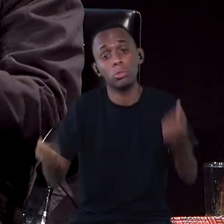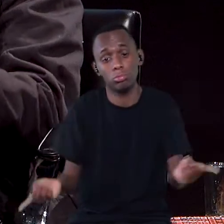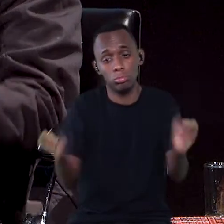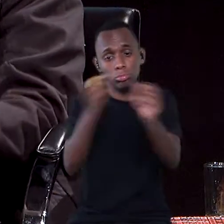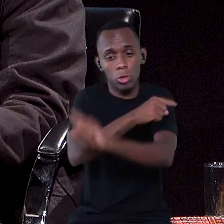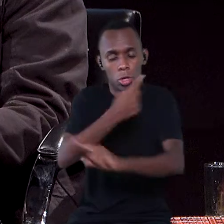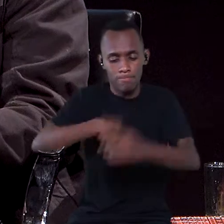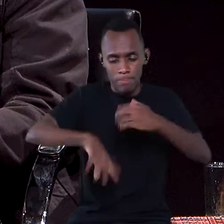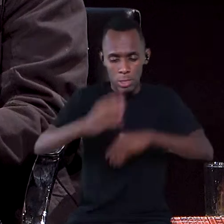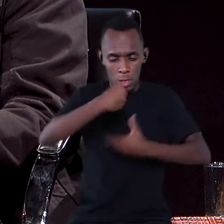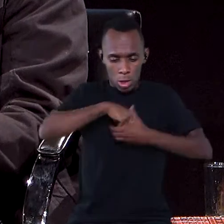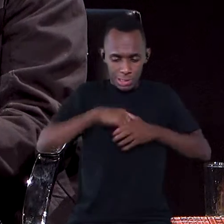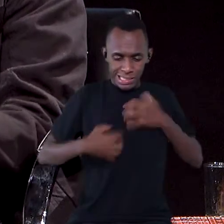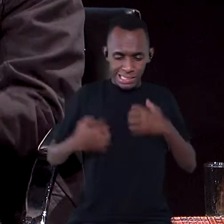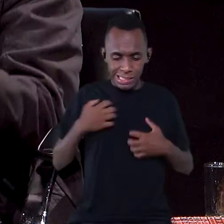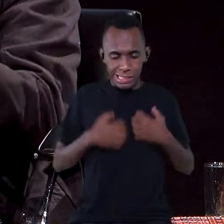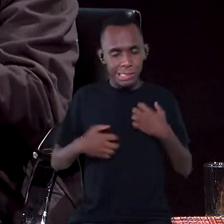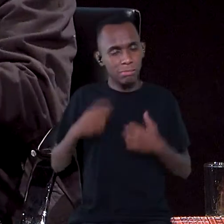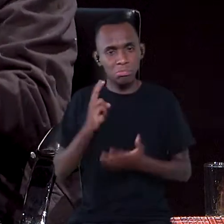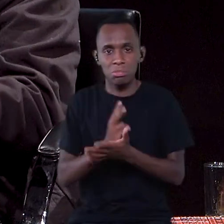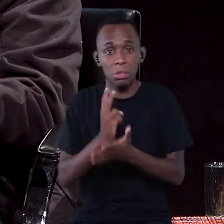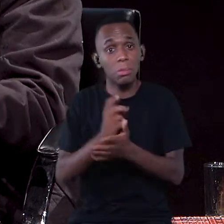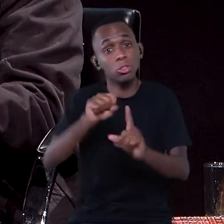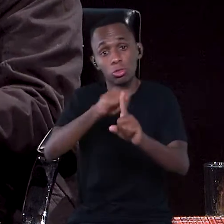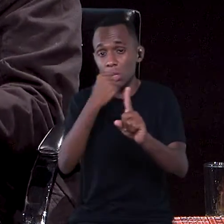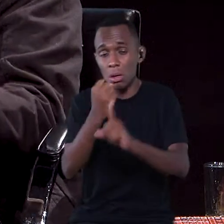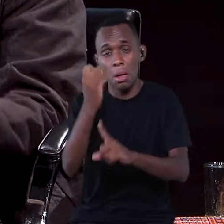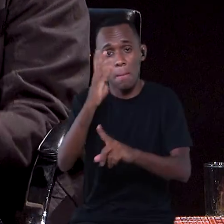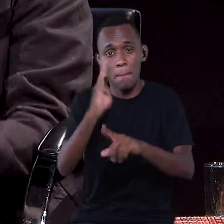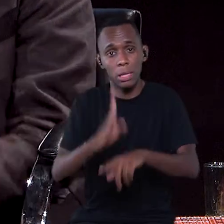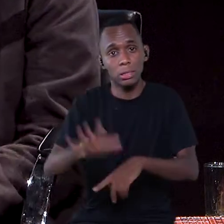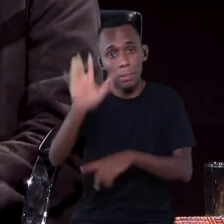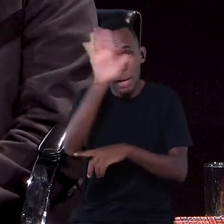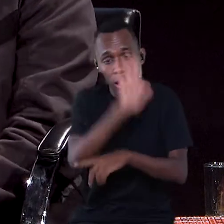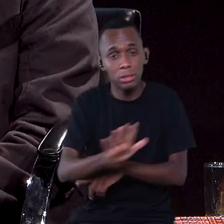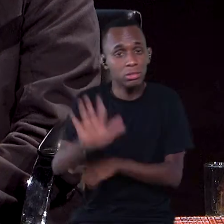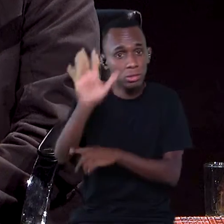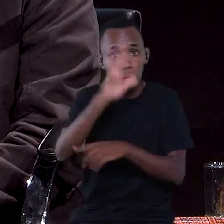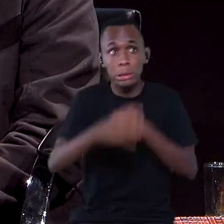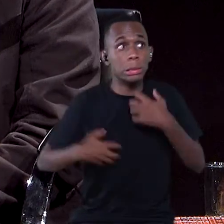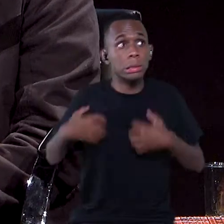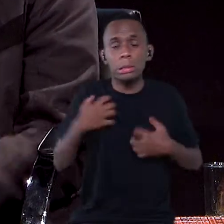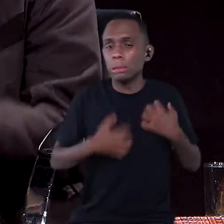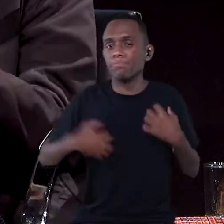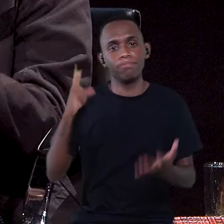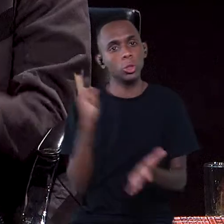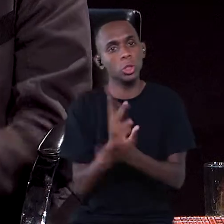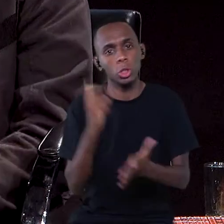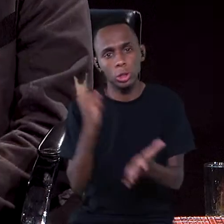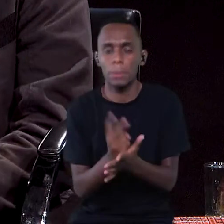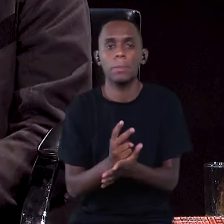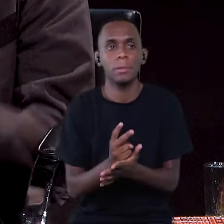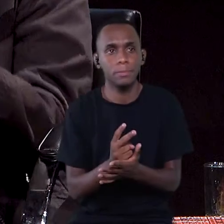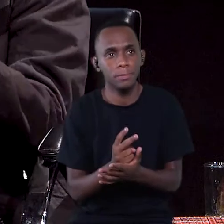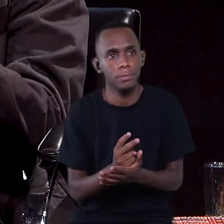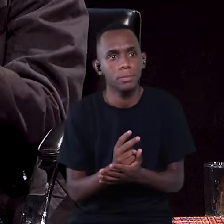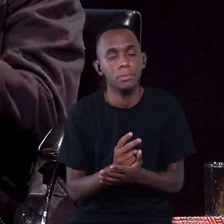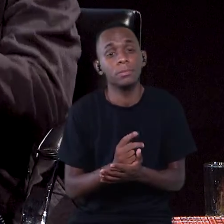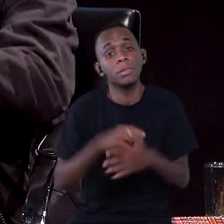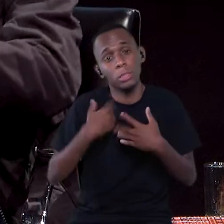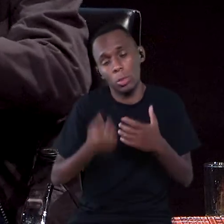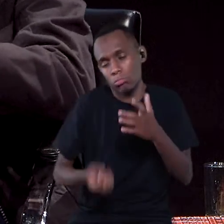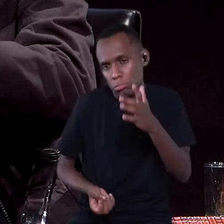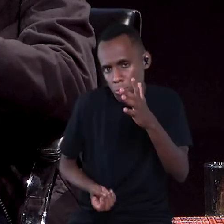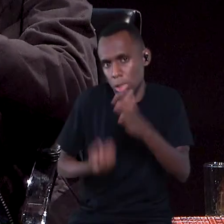de quê? Das nossas tensões contínuas. A sociedade brasileira é uma sociedade tensionada o tempo inteiro. Então, a partir dessa lógica, eu